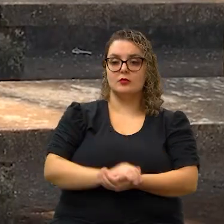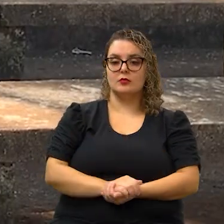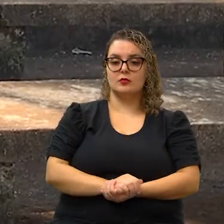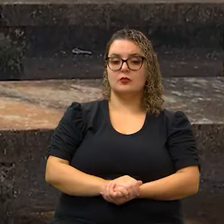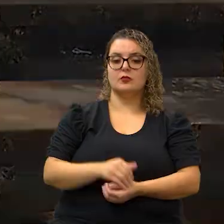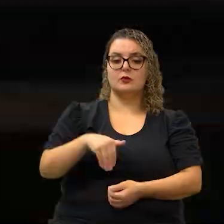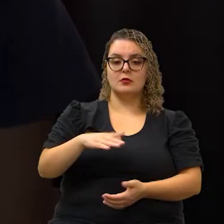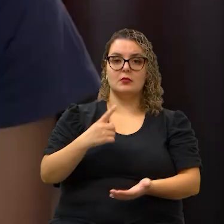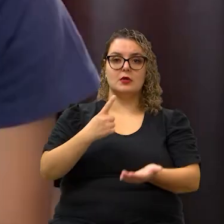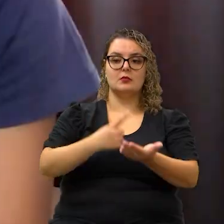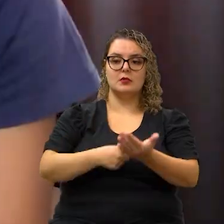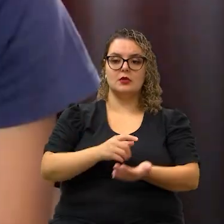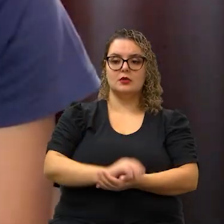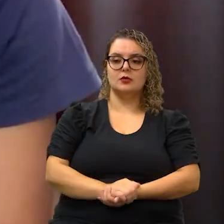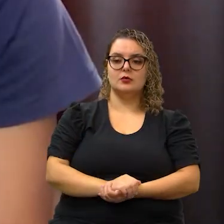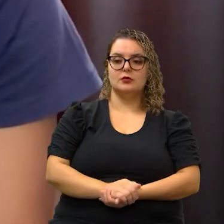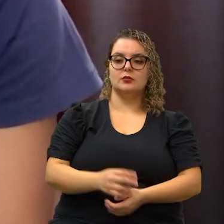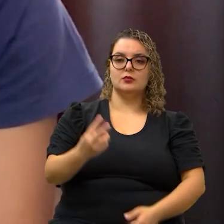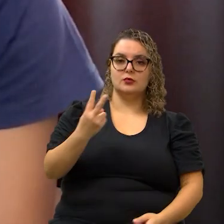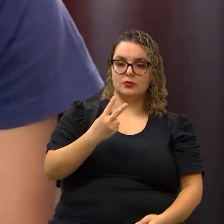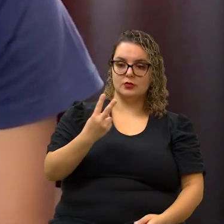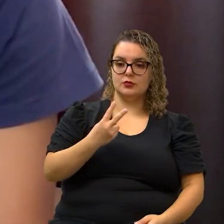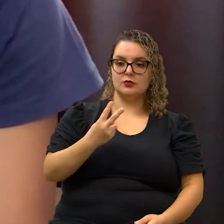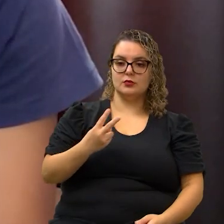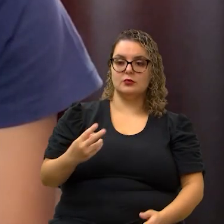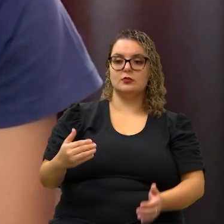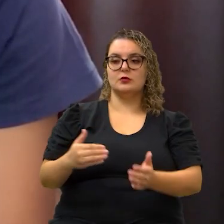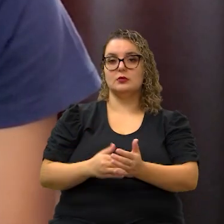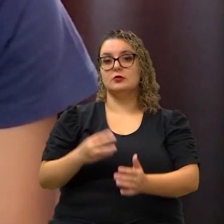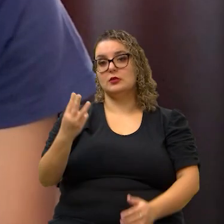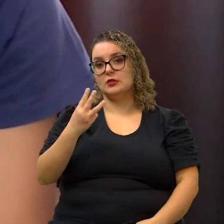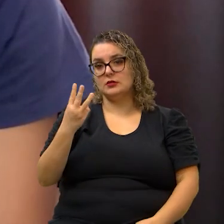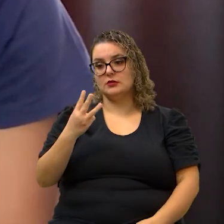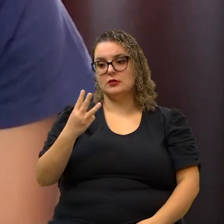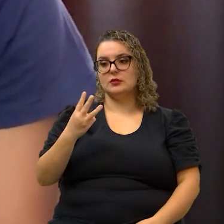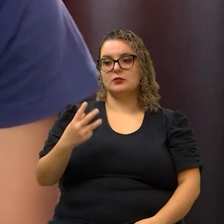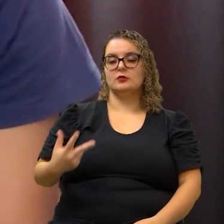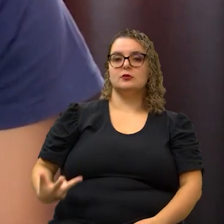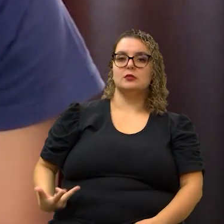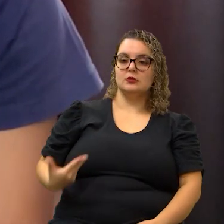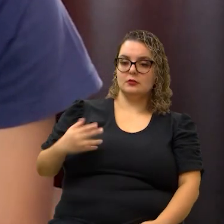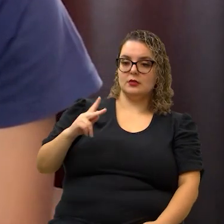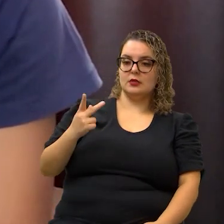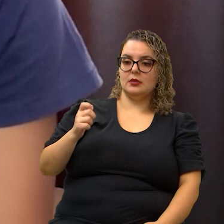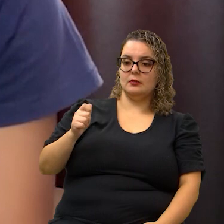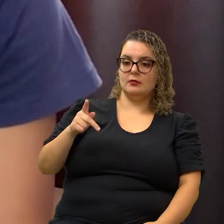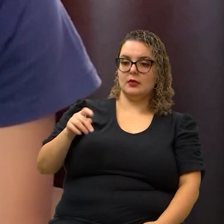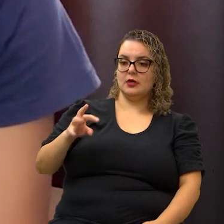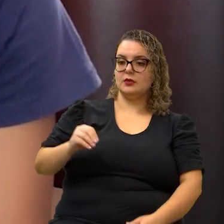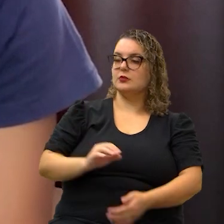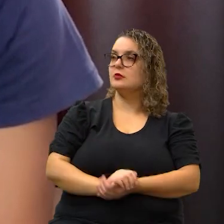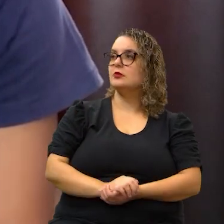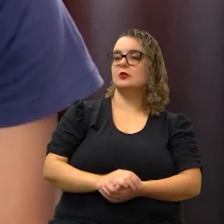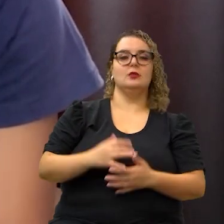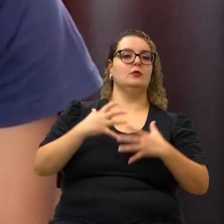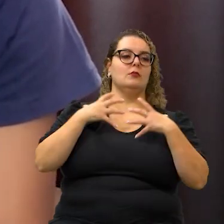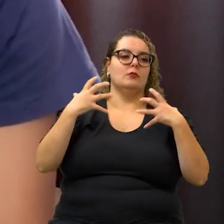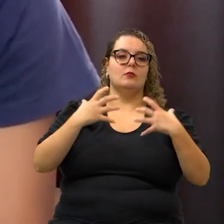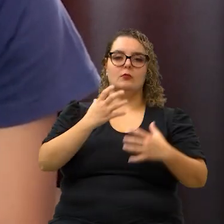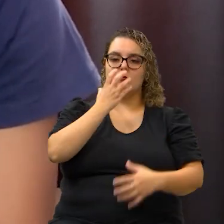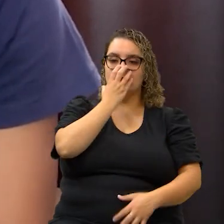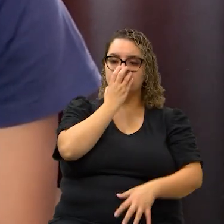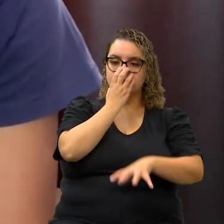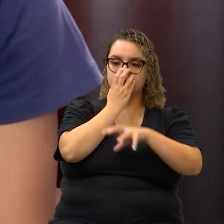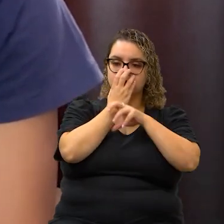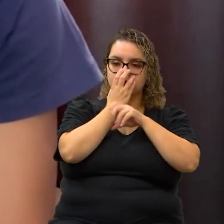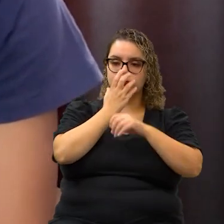transplante hepático. Eu subi da UTI, tudo inchado, entubado, Teve um processo que meu rim parou, precisou fazer uma